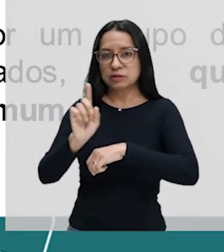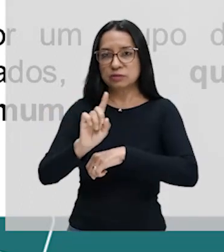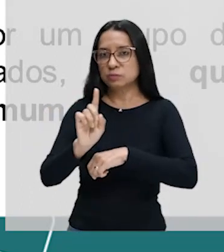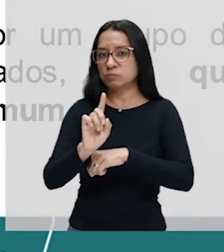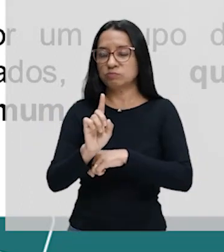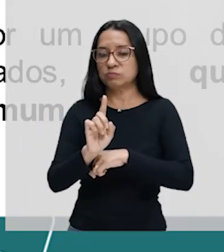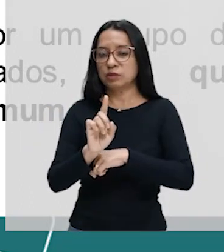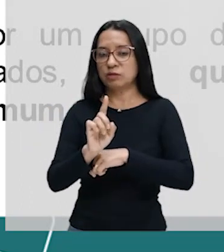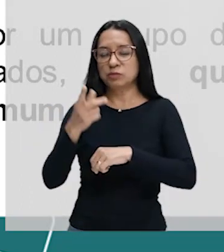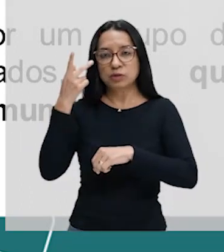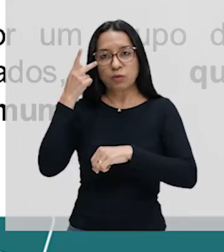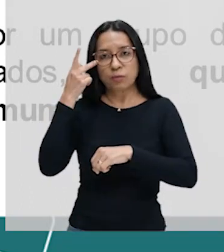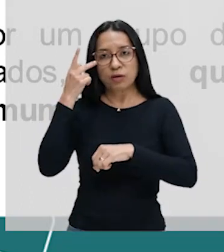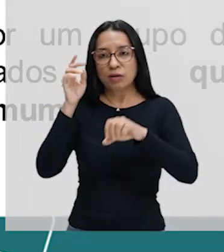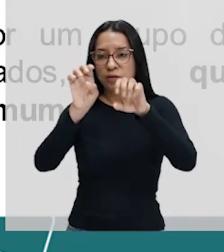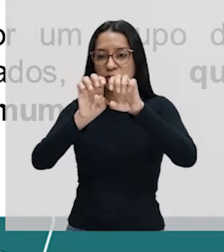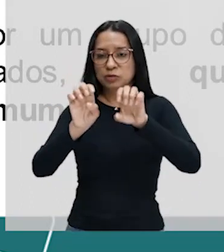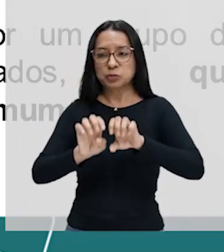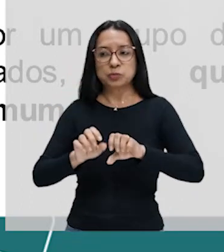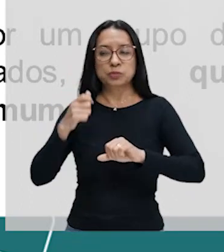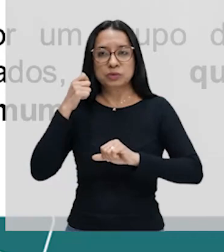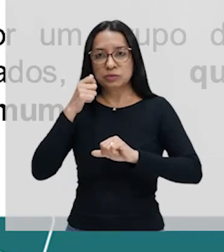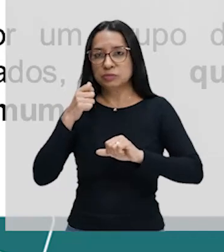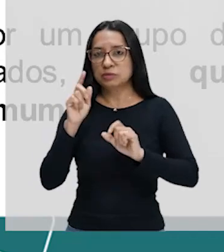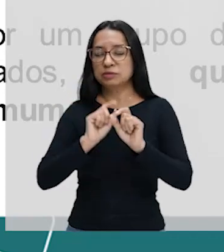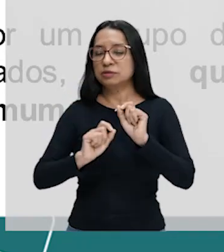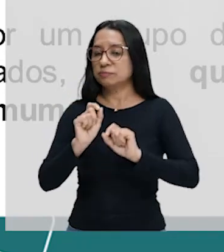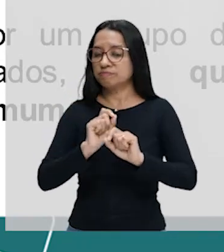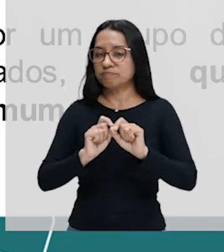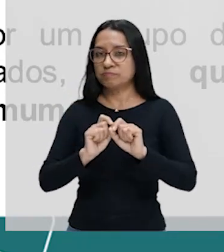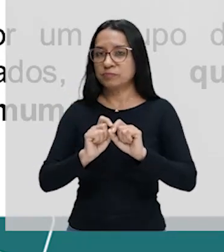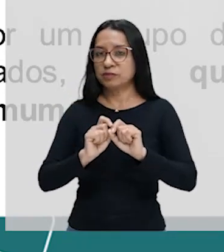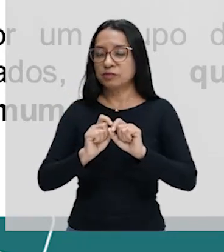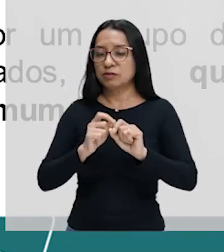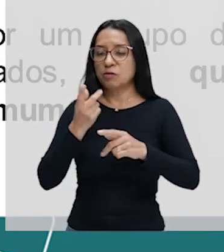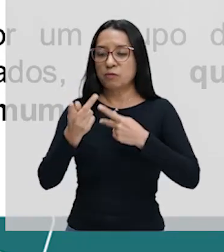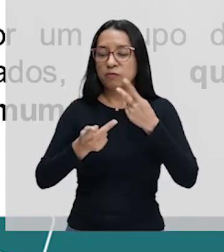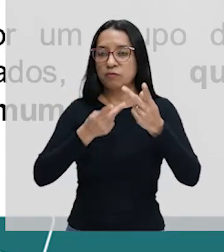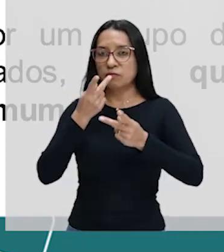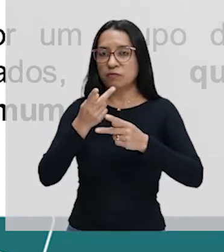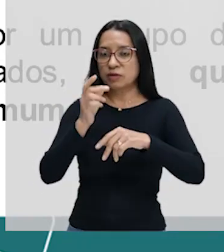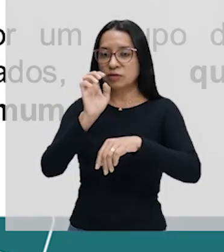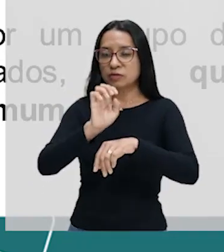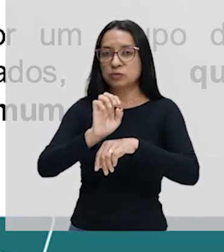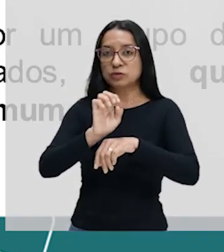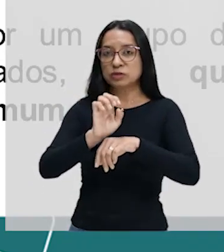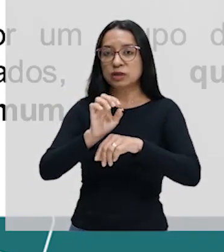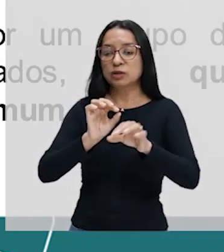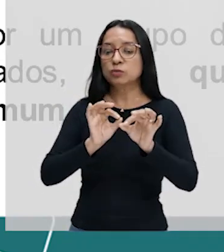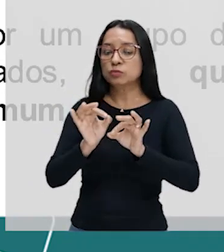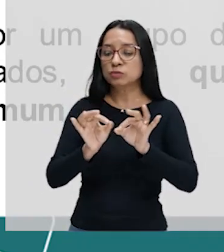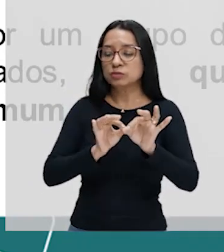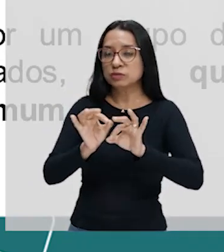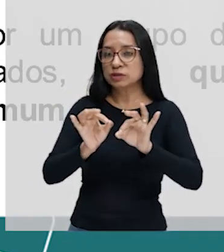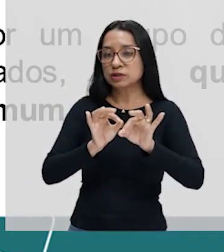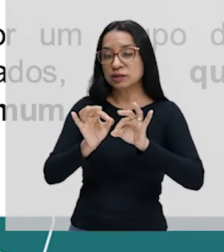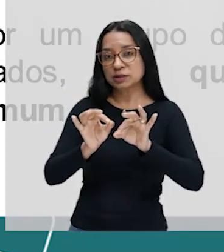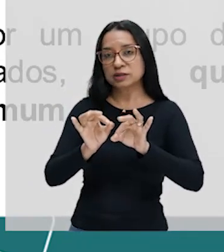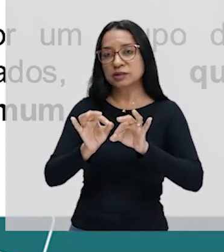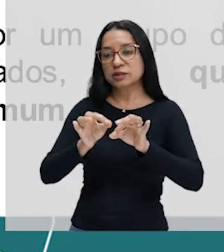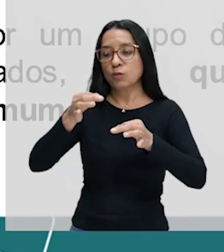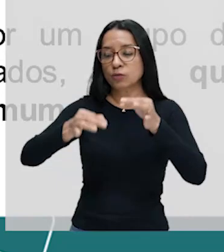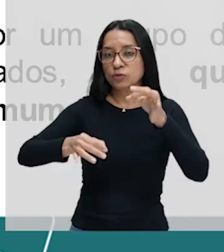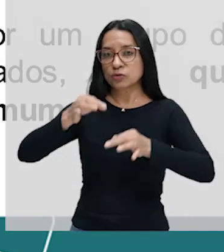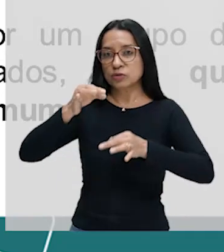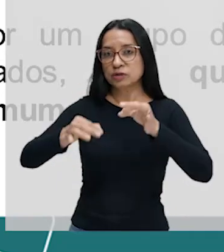São Paulo, como a estrutura administrativa. Eu falo do Estado como um ordenamento jurídico, tá certo?